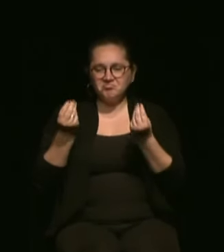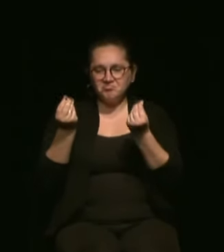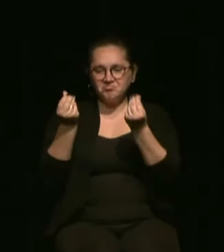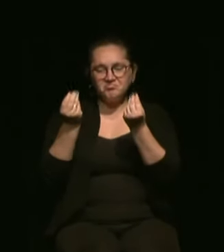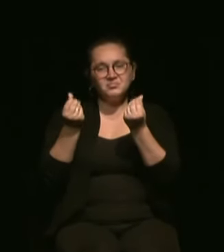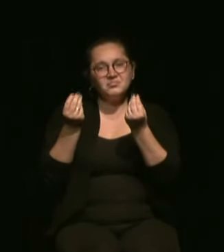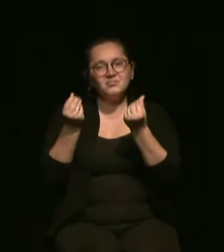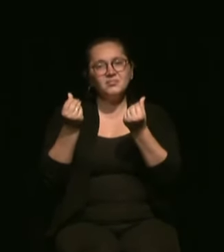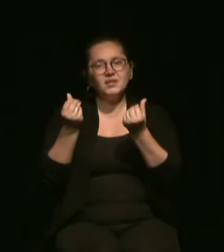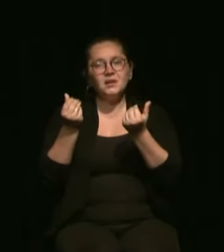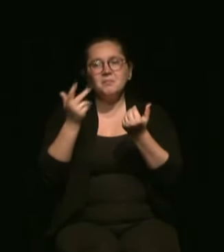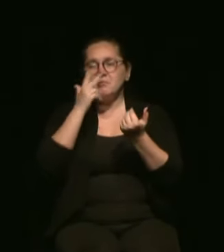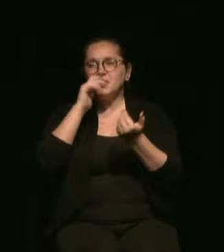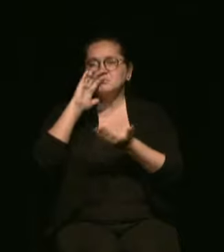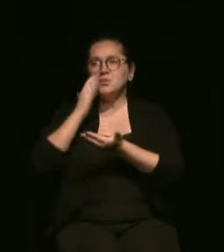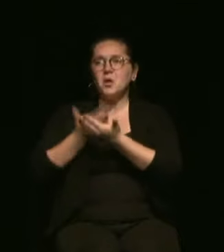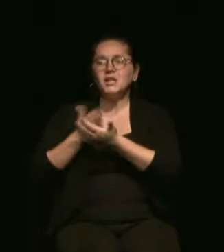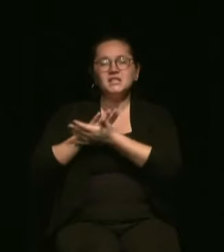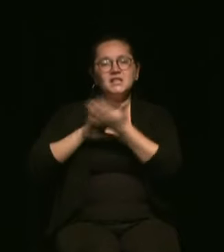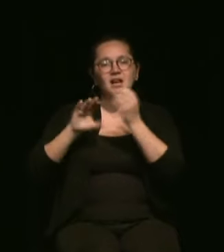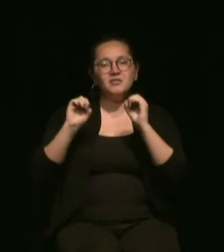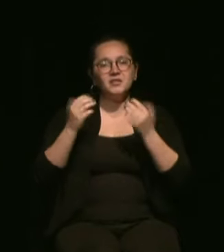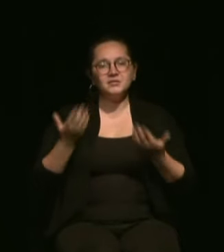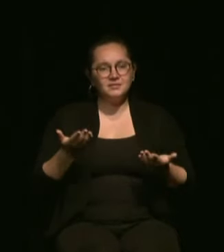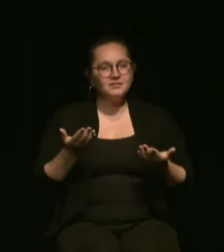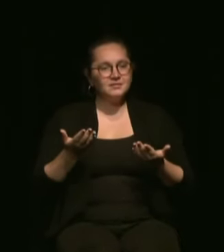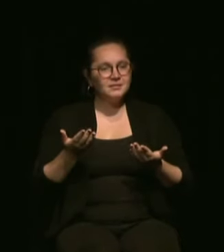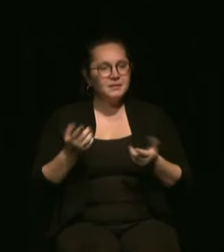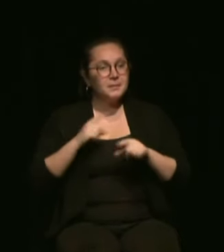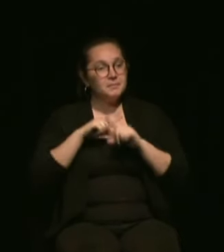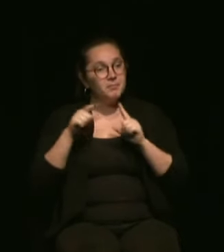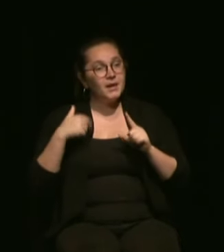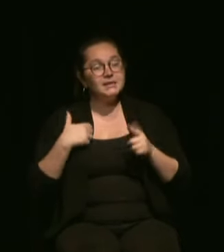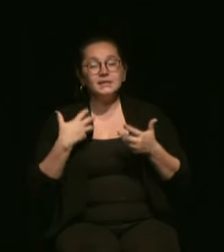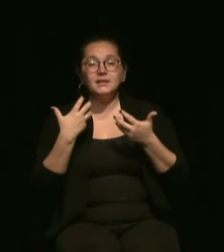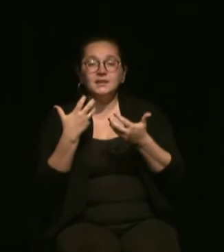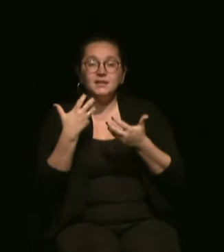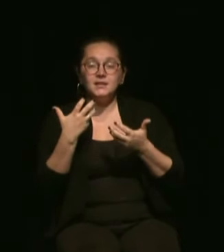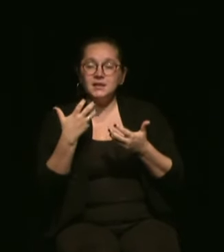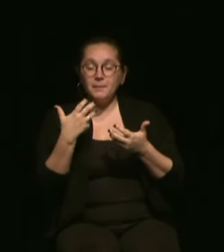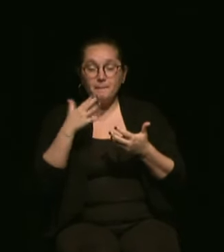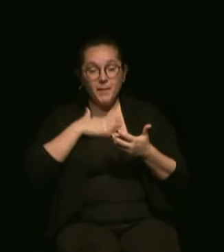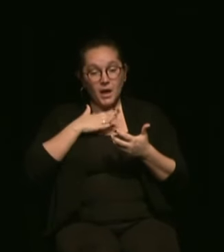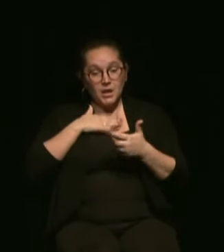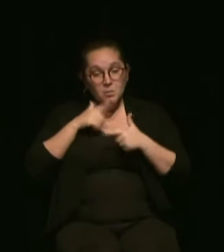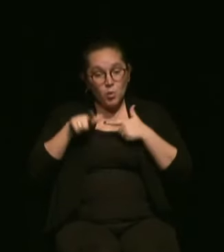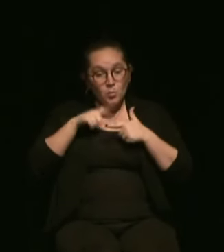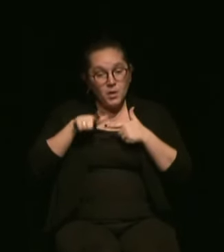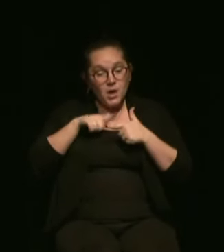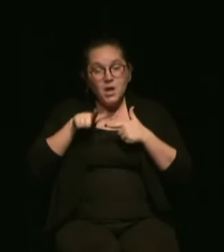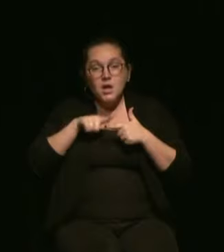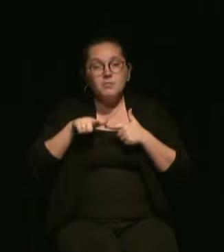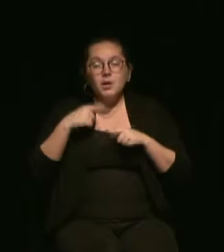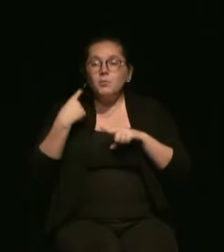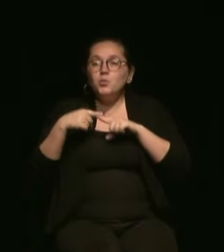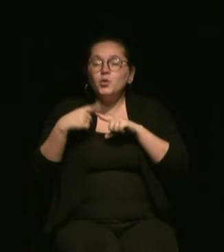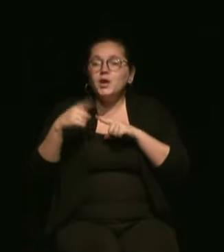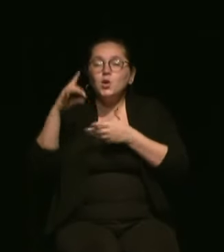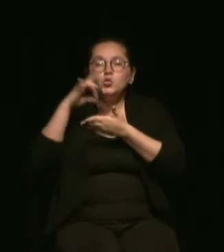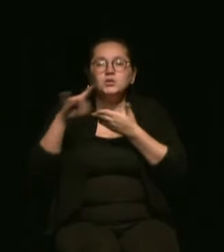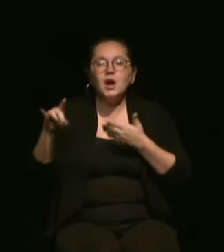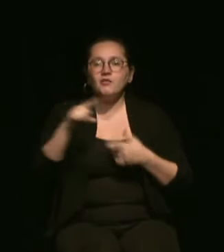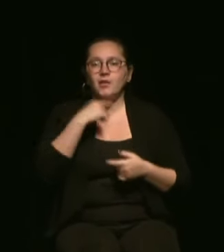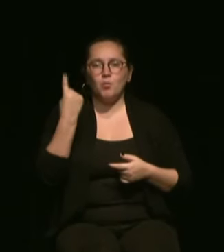Ele não lhe foi dada a graça de acreditar. Mas ele achava que isso era um problemaço para ele, porque ele odiava a ideia